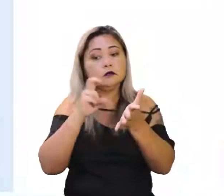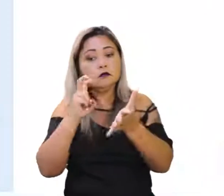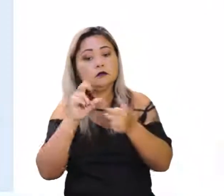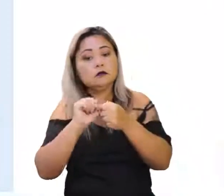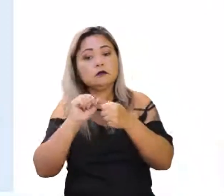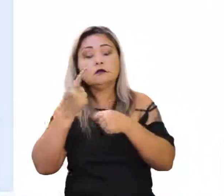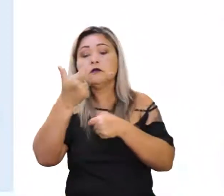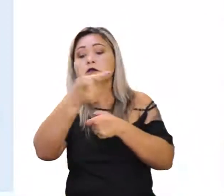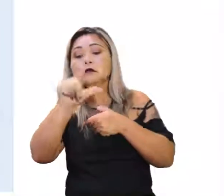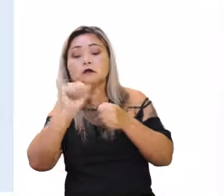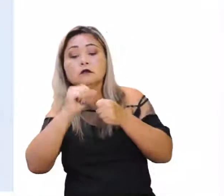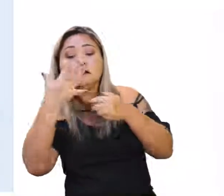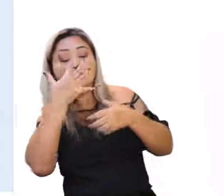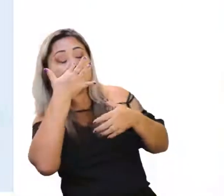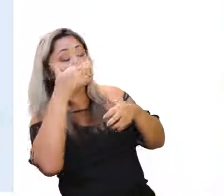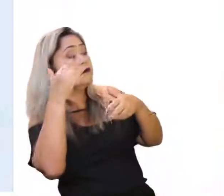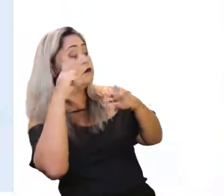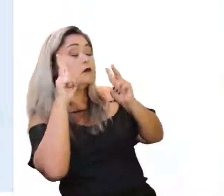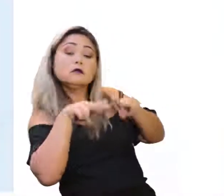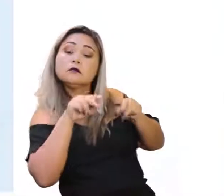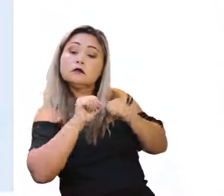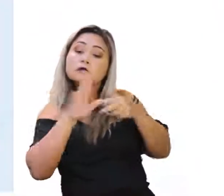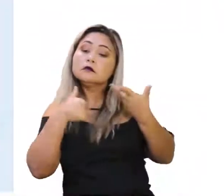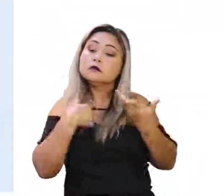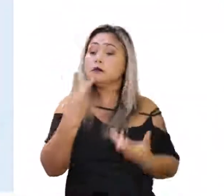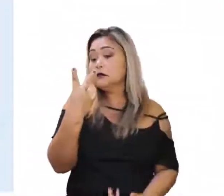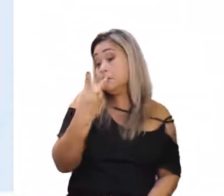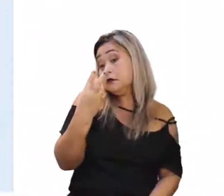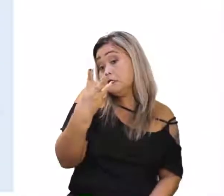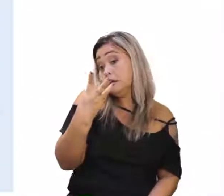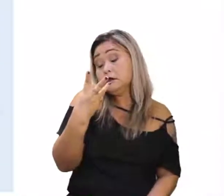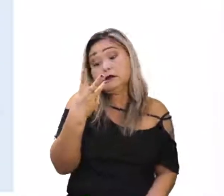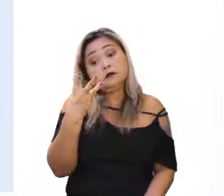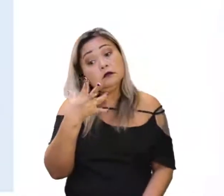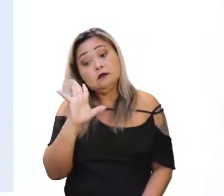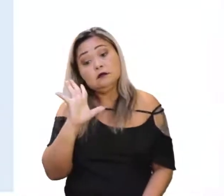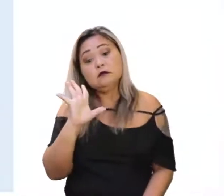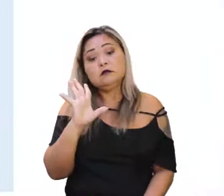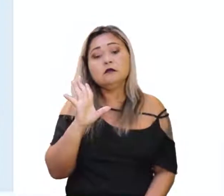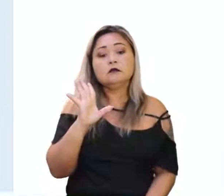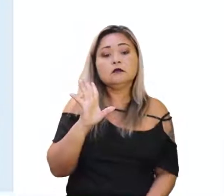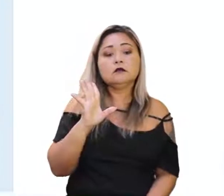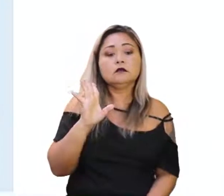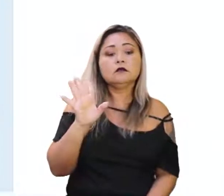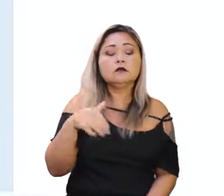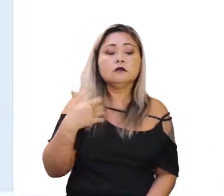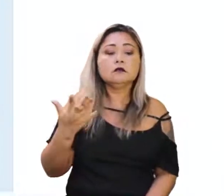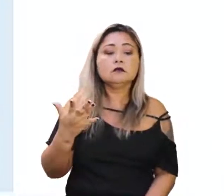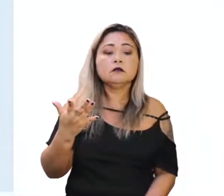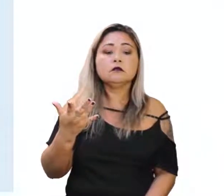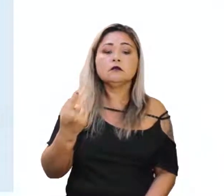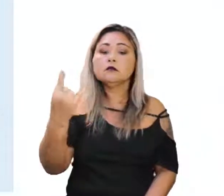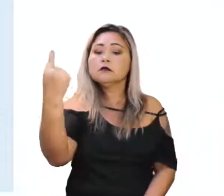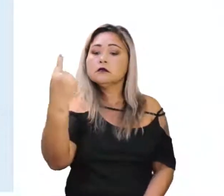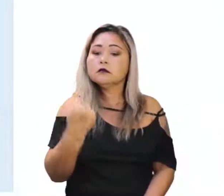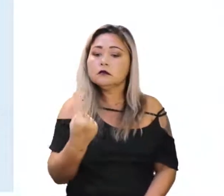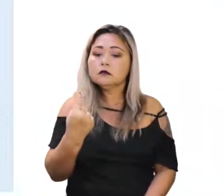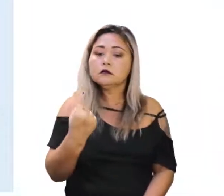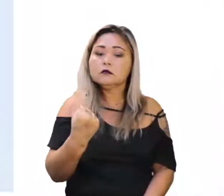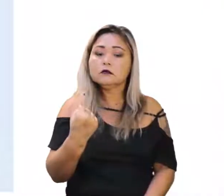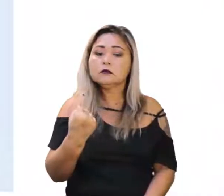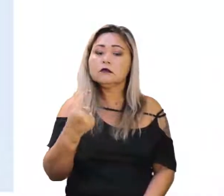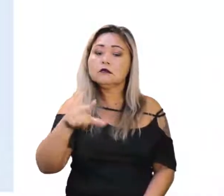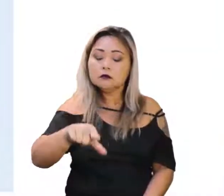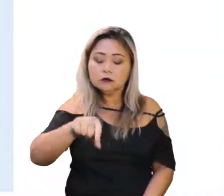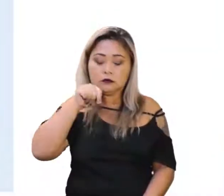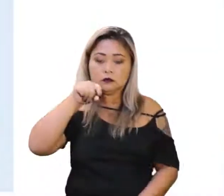pessoas, né? Os outros serão plateia. Então, pode ser 2 pessoas, 3 pessoas. Menos pessoas. Isso. E uma pessoa da